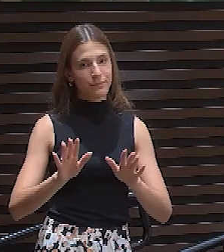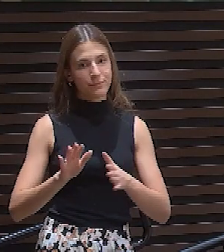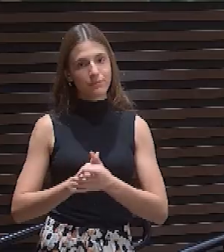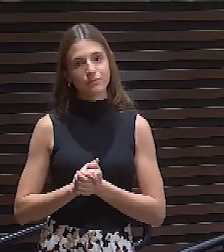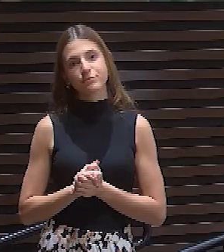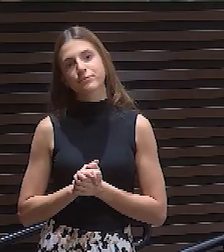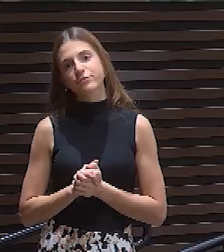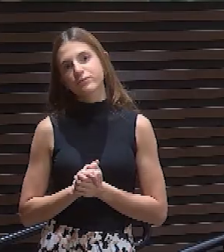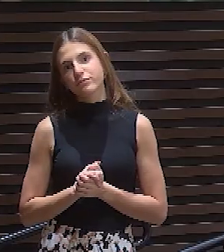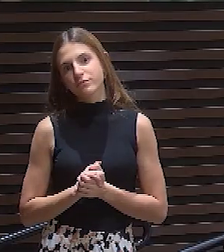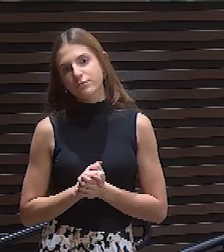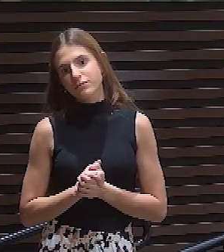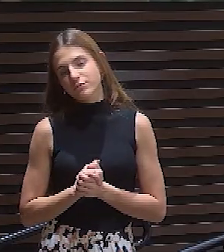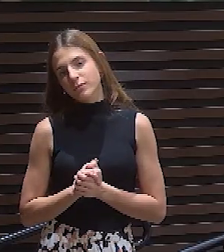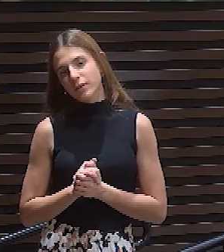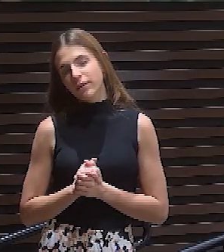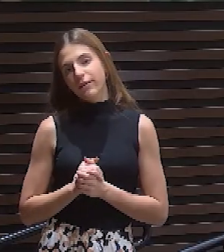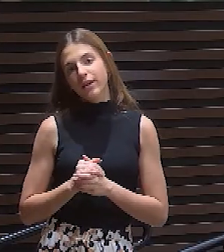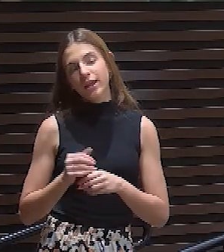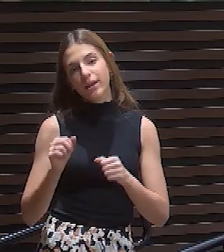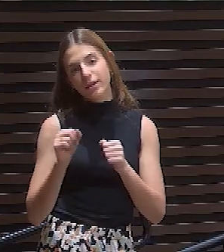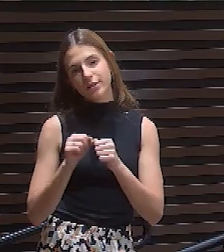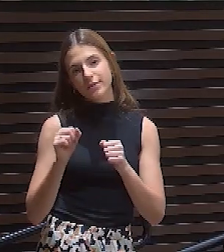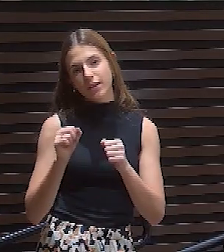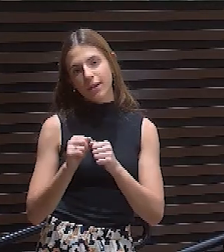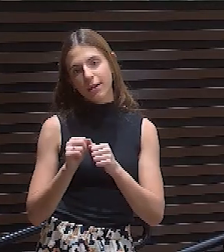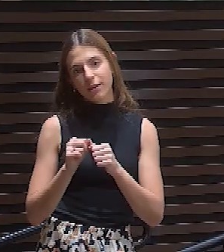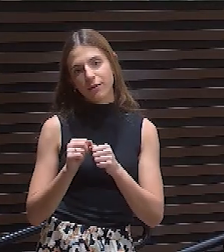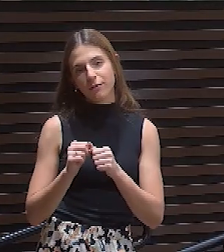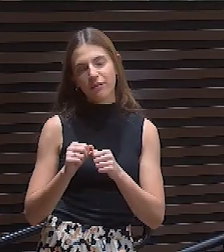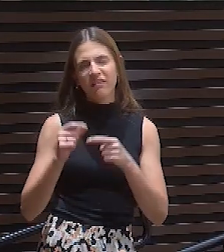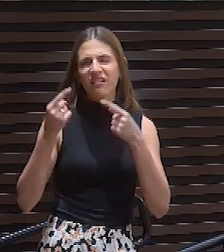Eles ficaram ali naquele tempo críticos,